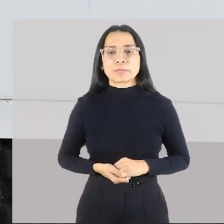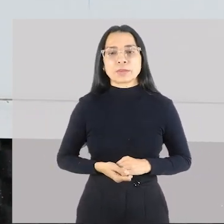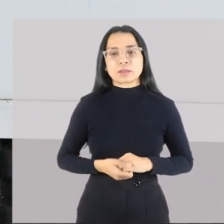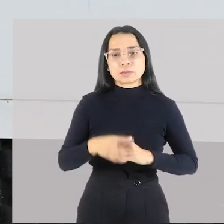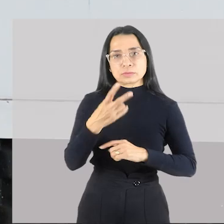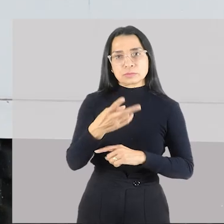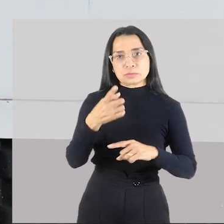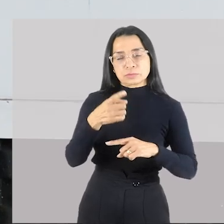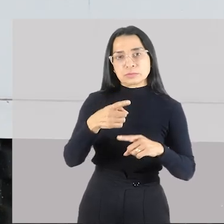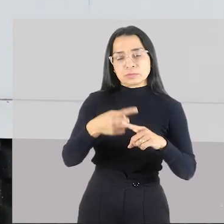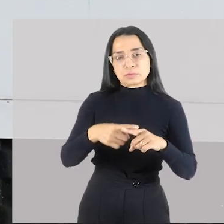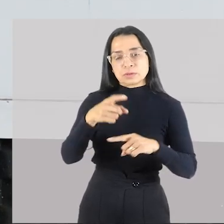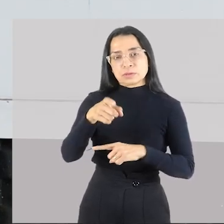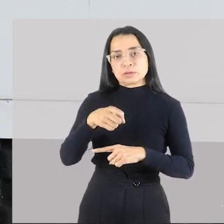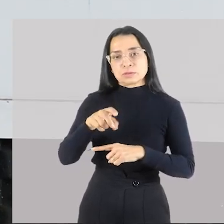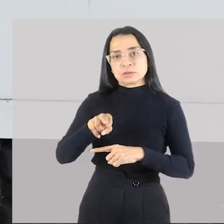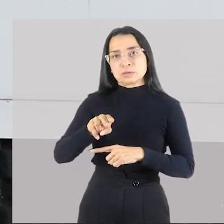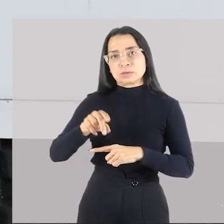1 vezes y dá y.